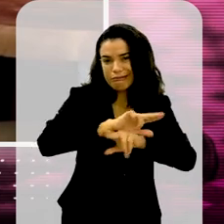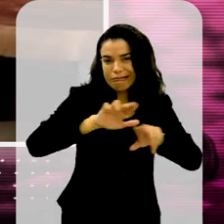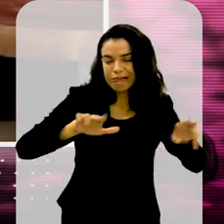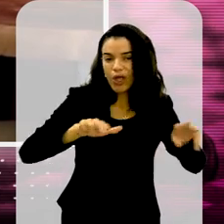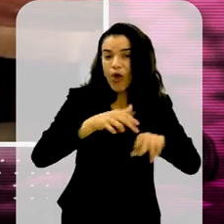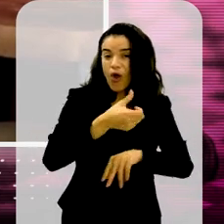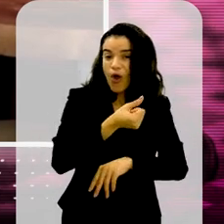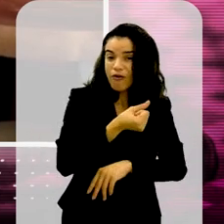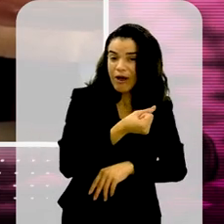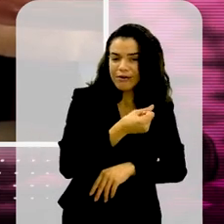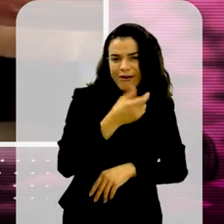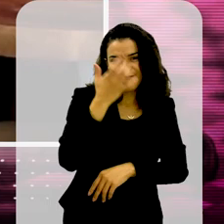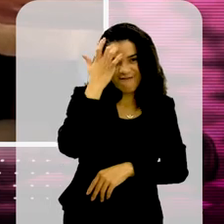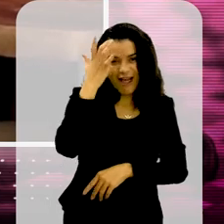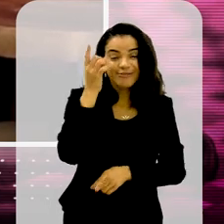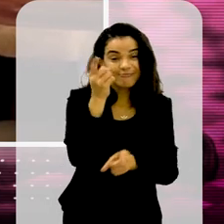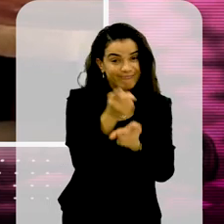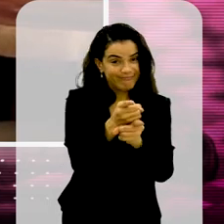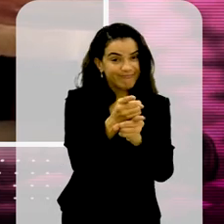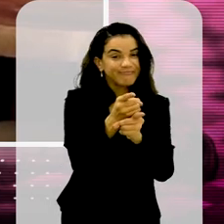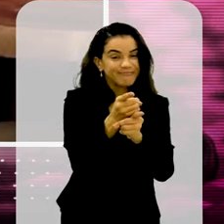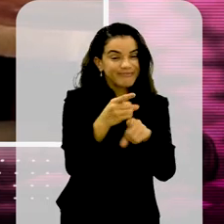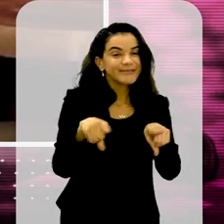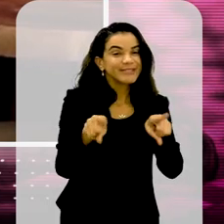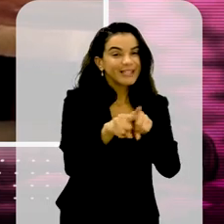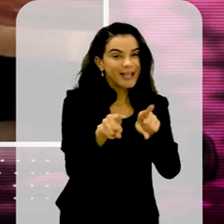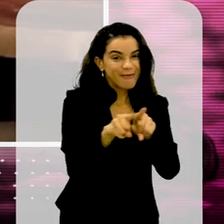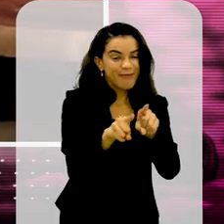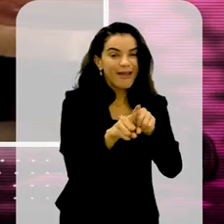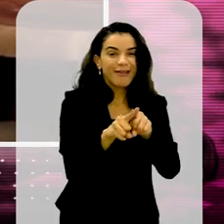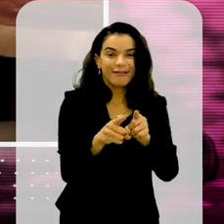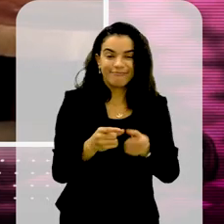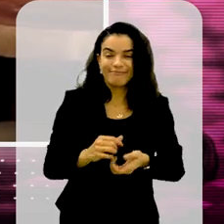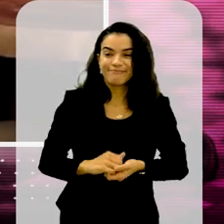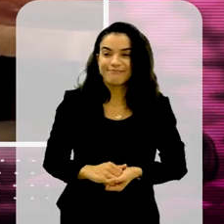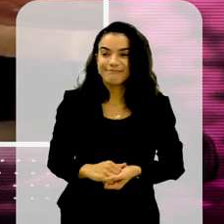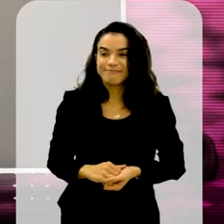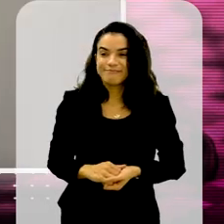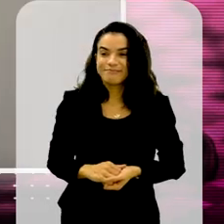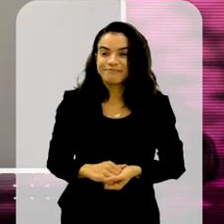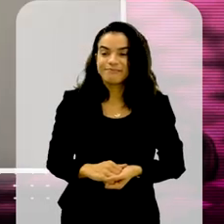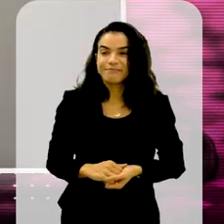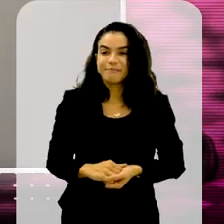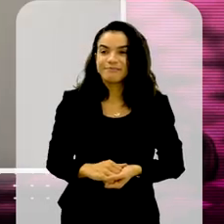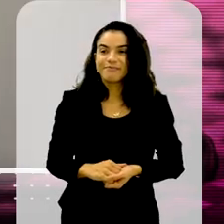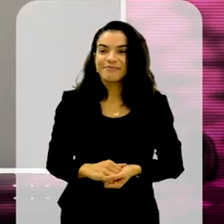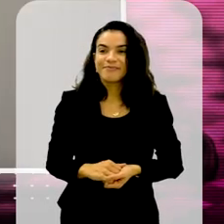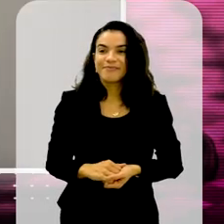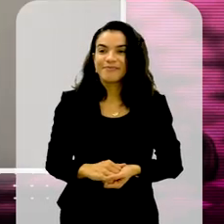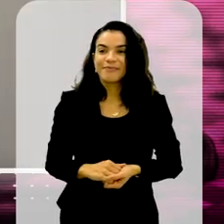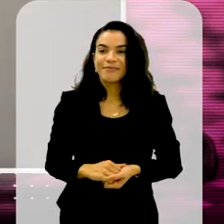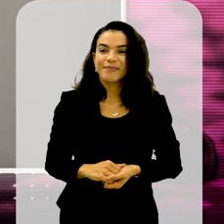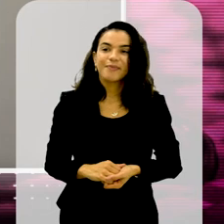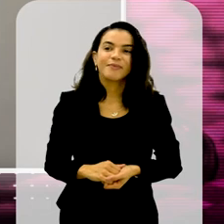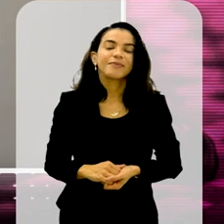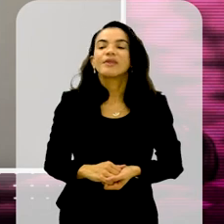é muito fácil ser identificado, identificar a autoria e a materialidade desses crimes, dos crimes